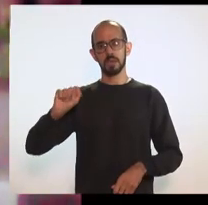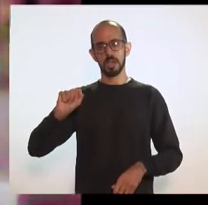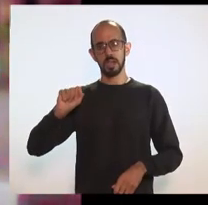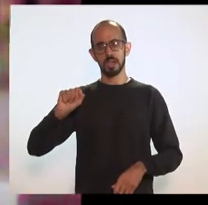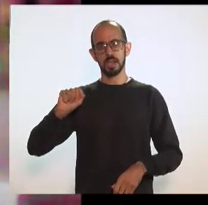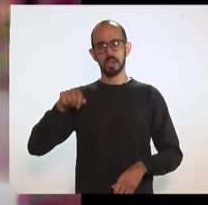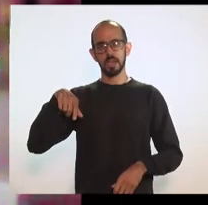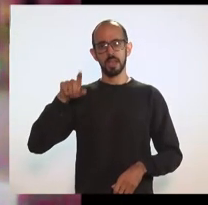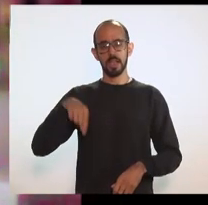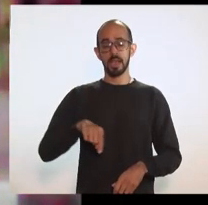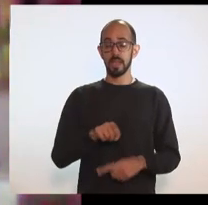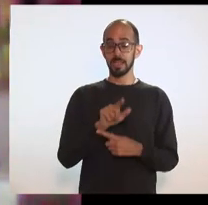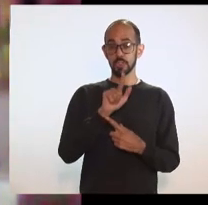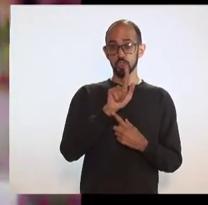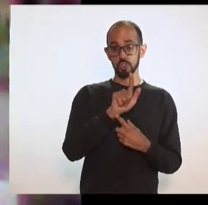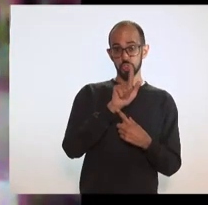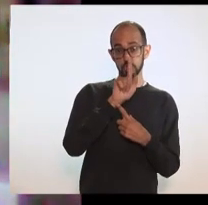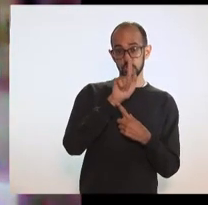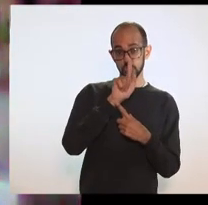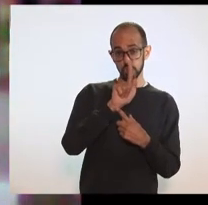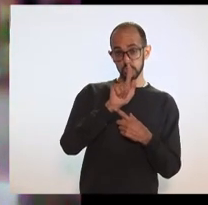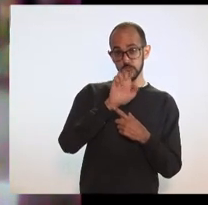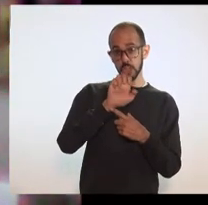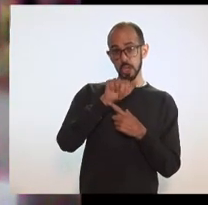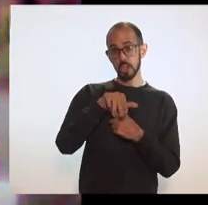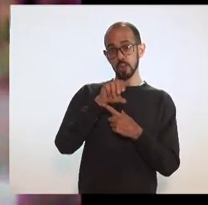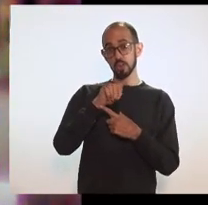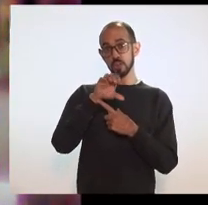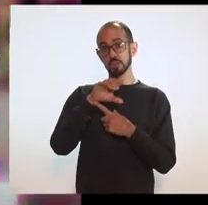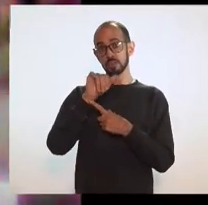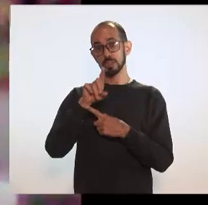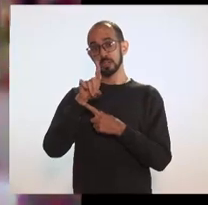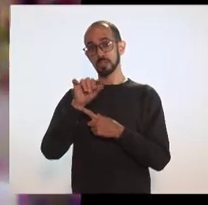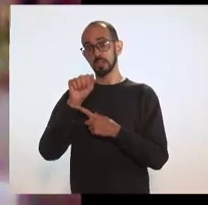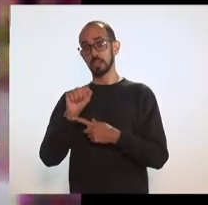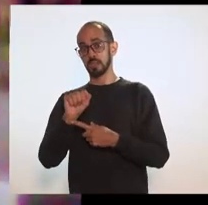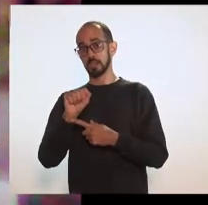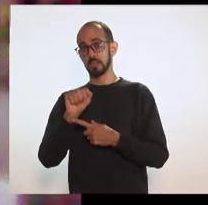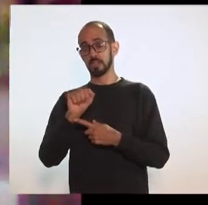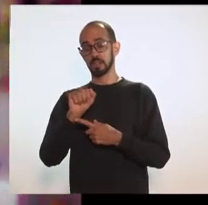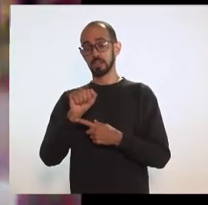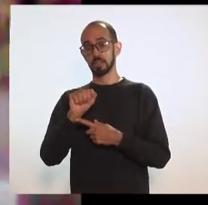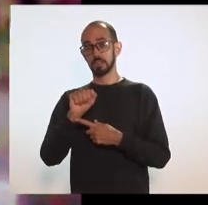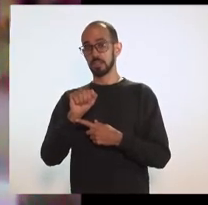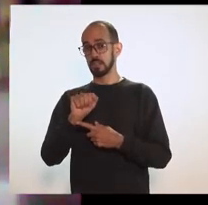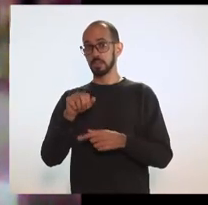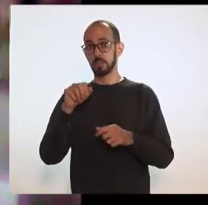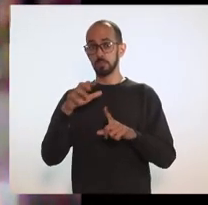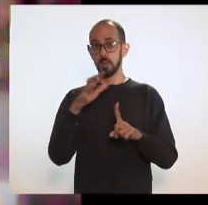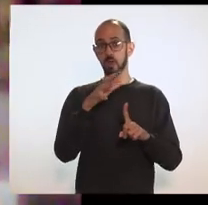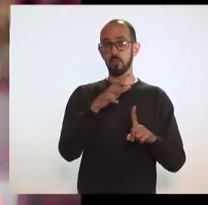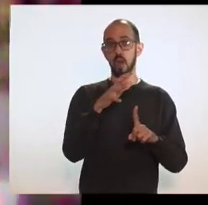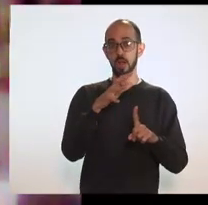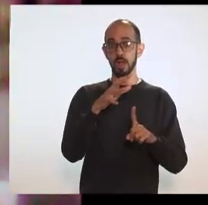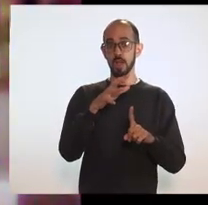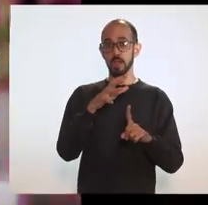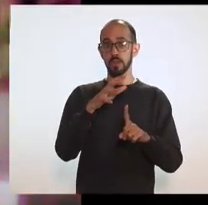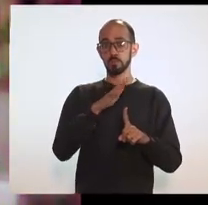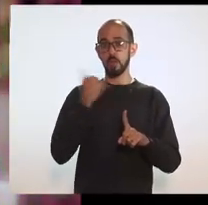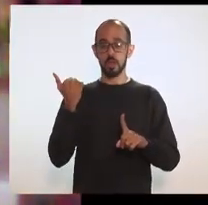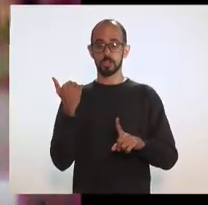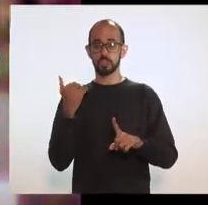e acaba provocando mais morte ao invés de preveni-las a máscara ajuda a prevenir um